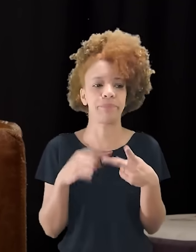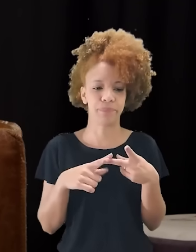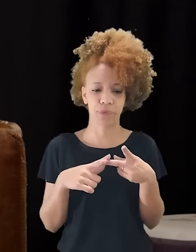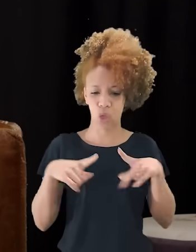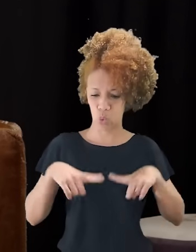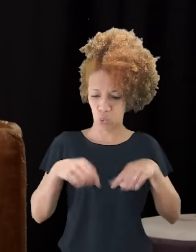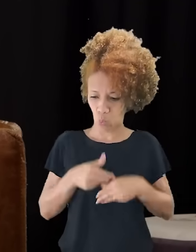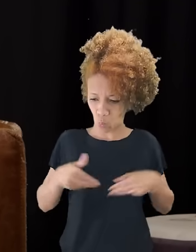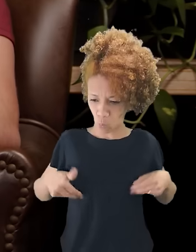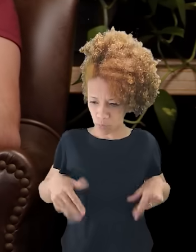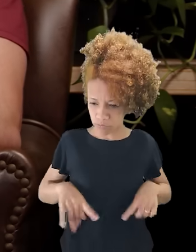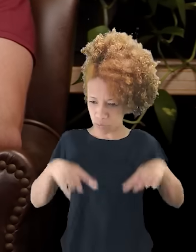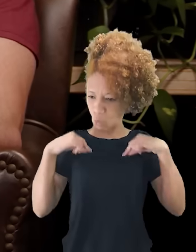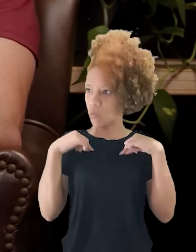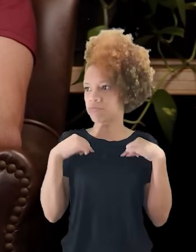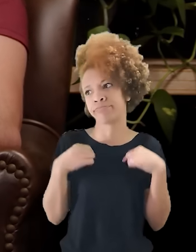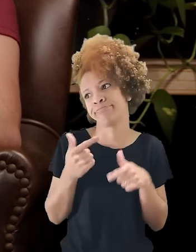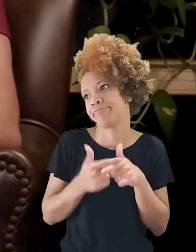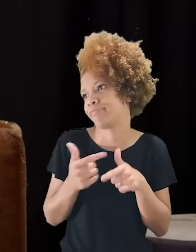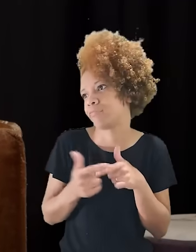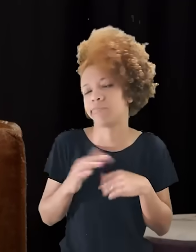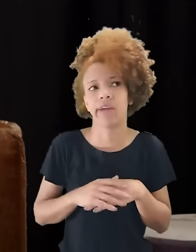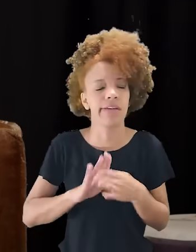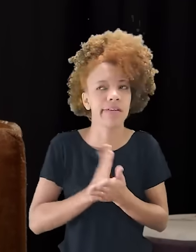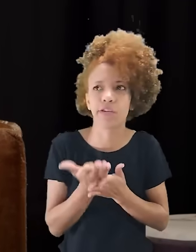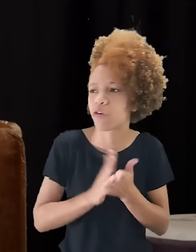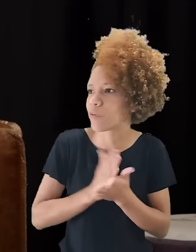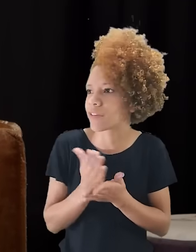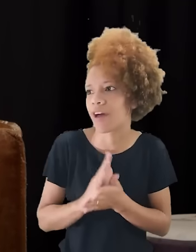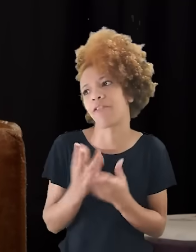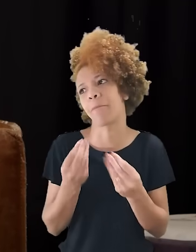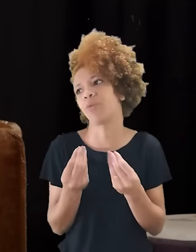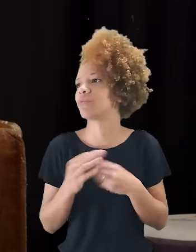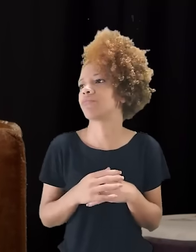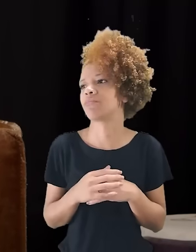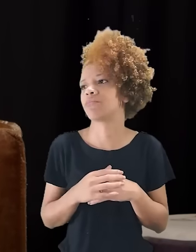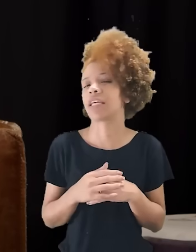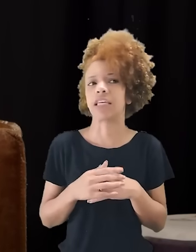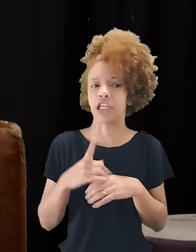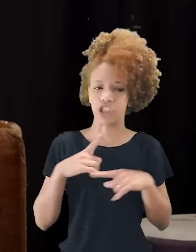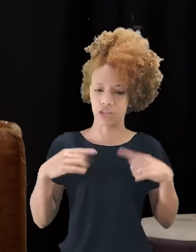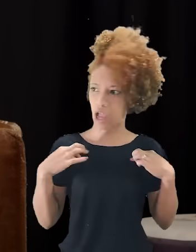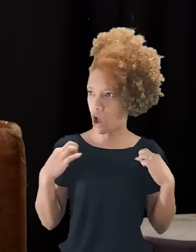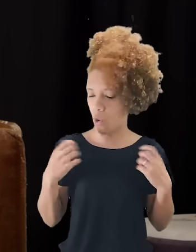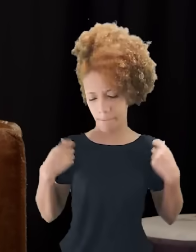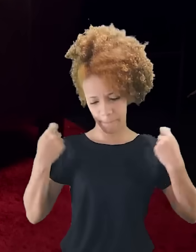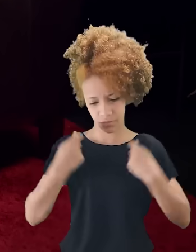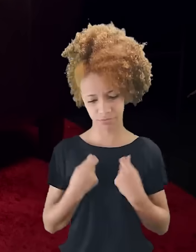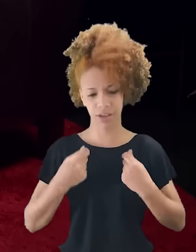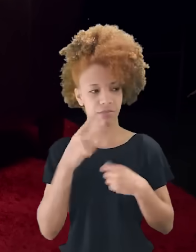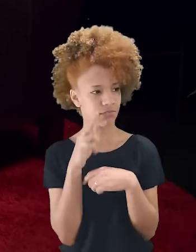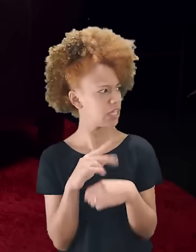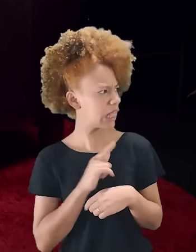vai botar um tubinho entendi que louco cara e é algo que me incomodava demais aí eu e eu colocava um look marcava e as